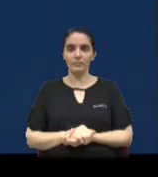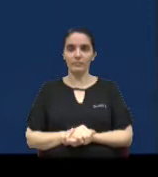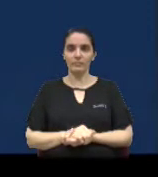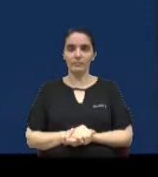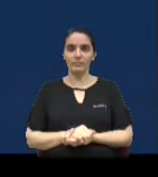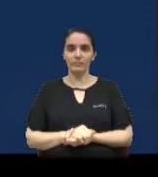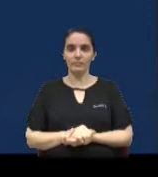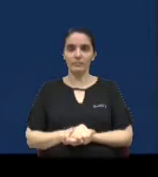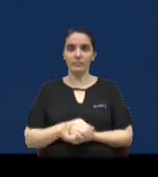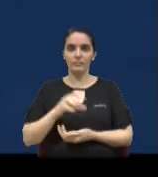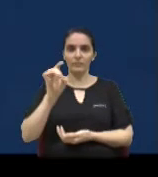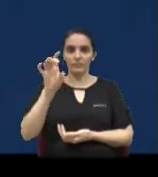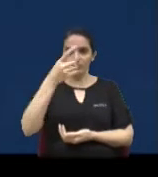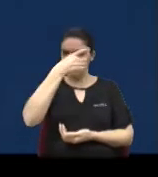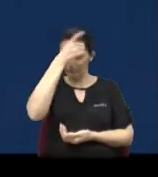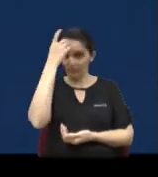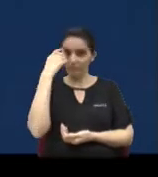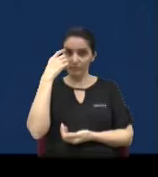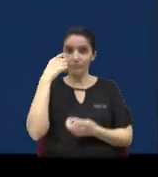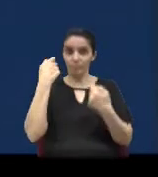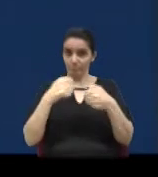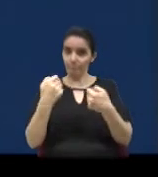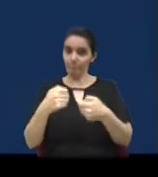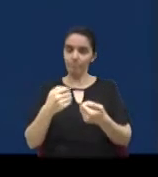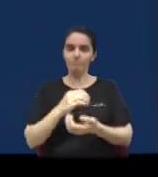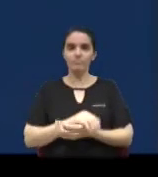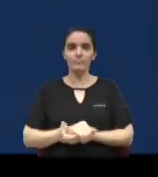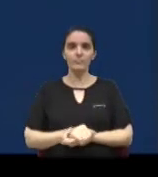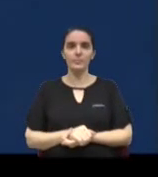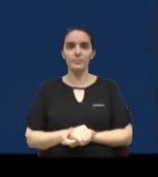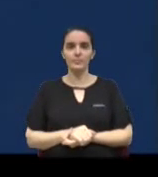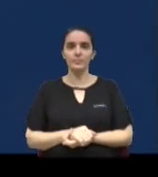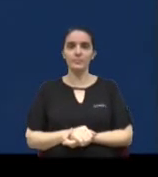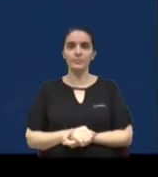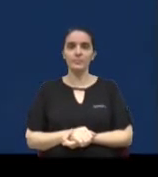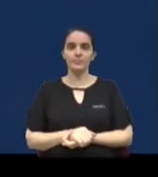Wagner Barbosa. Cadê o Wagner?